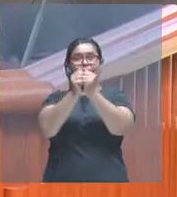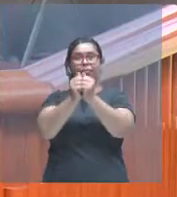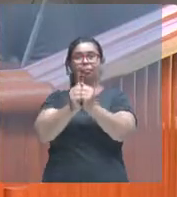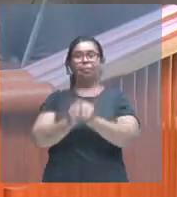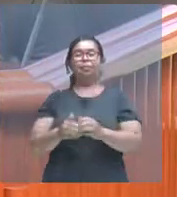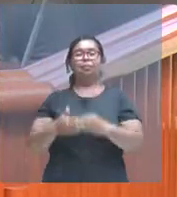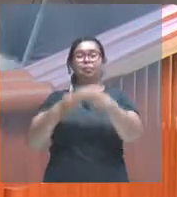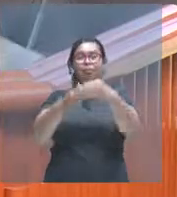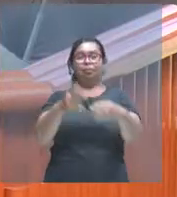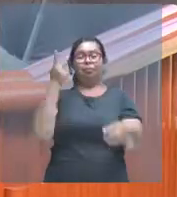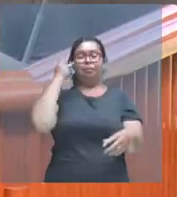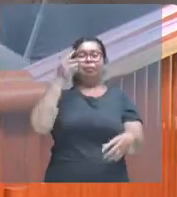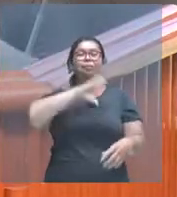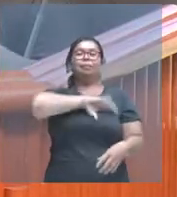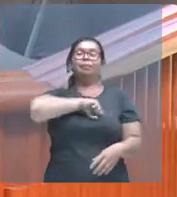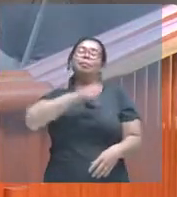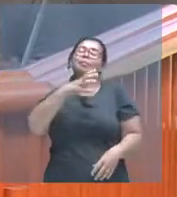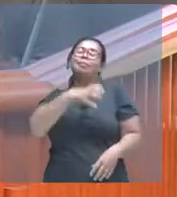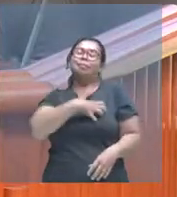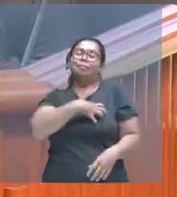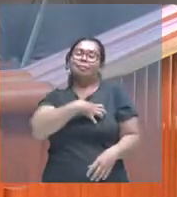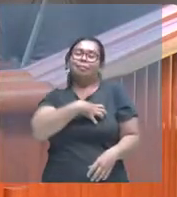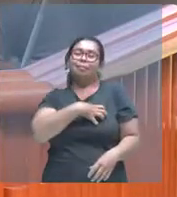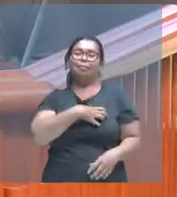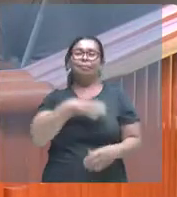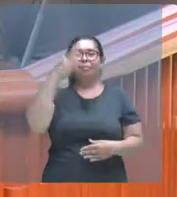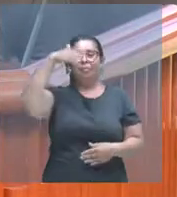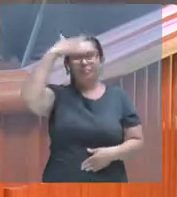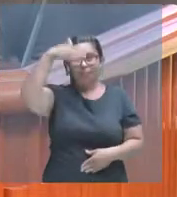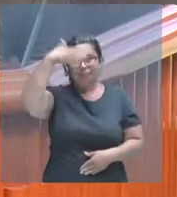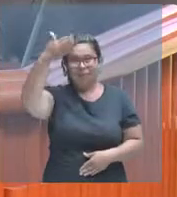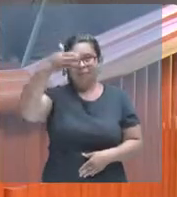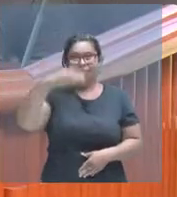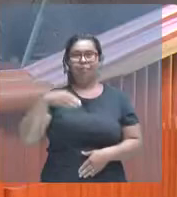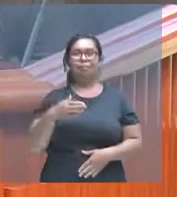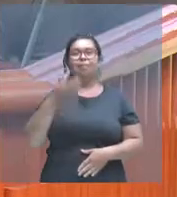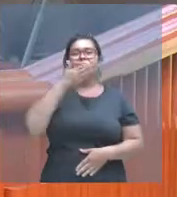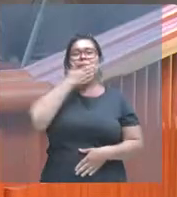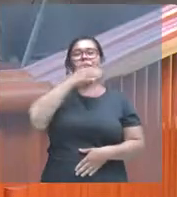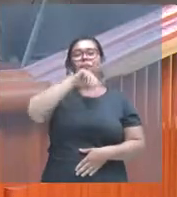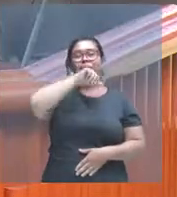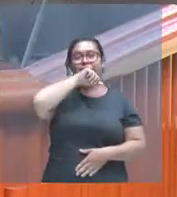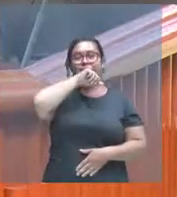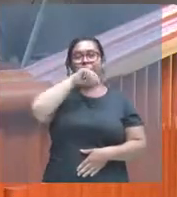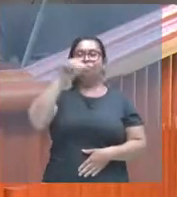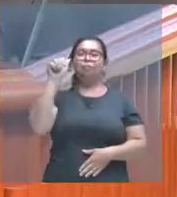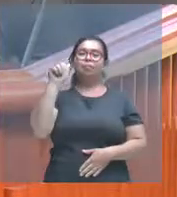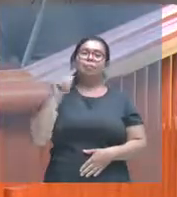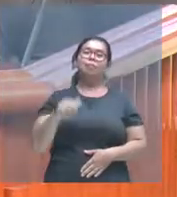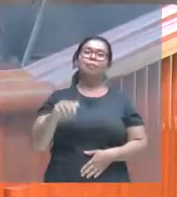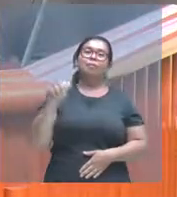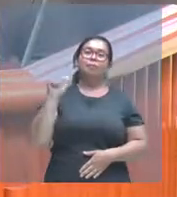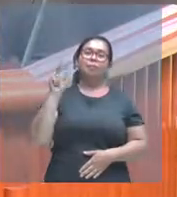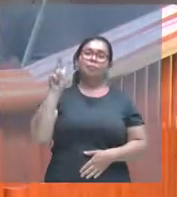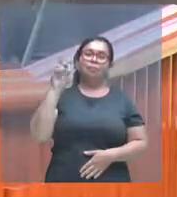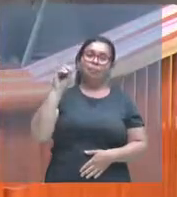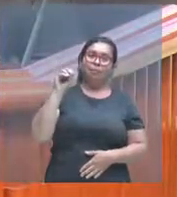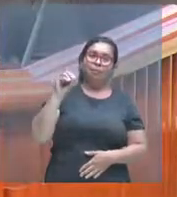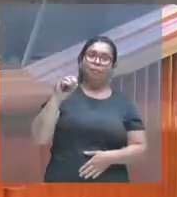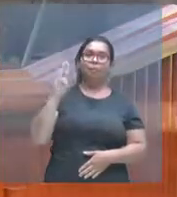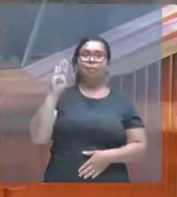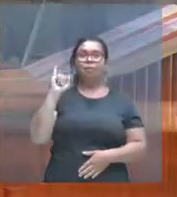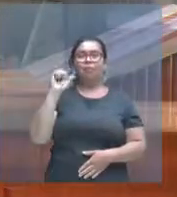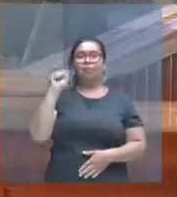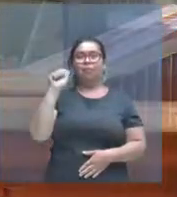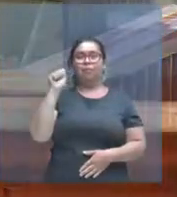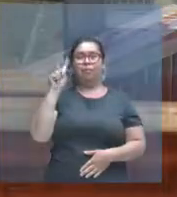movidos pelo amor que sentimos pelo homenageado pai, avô, bisavô, amigo do coração,